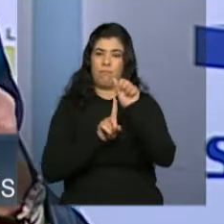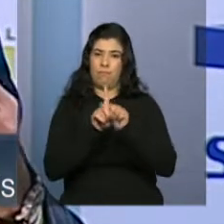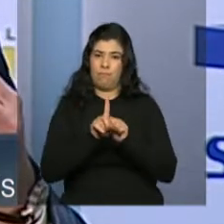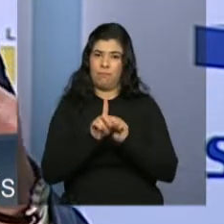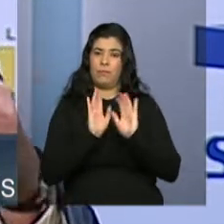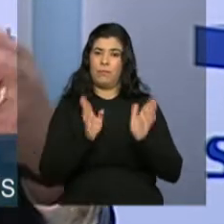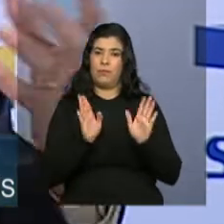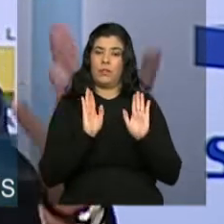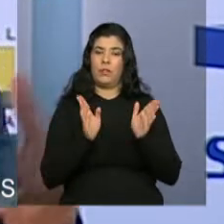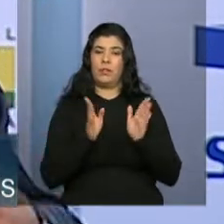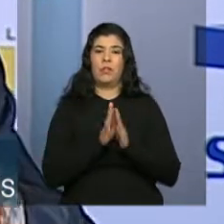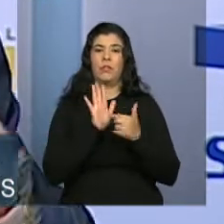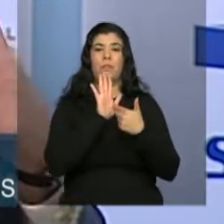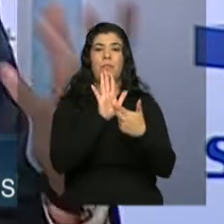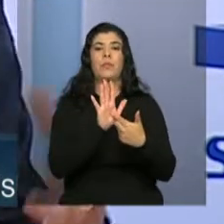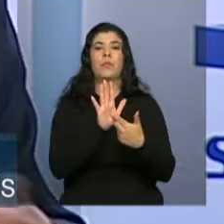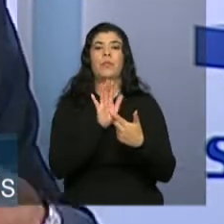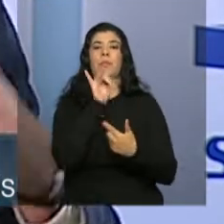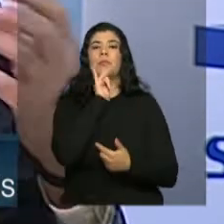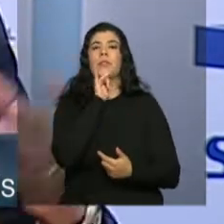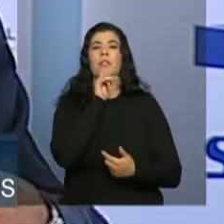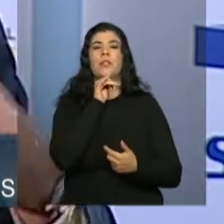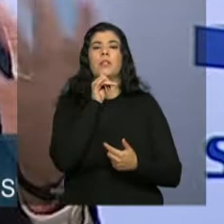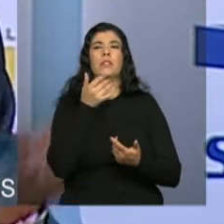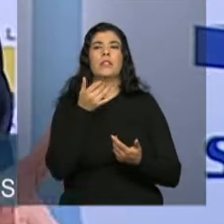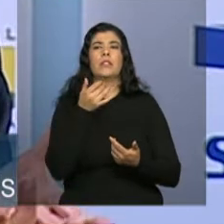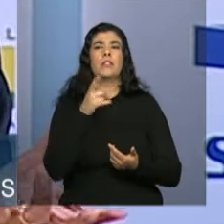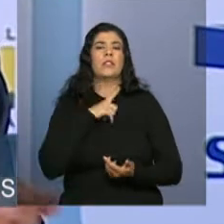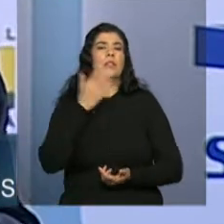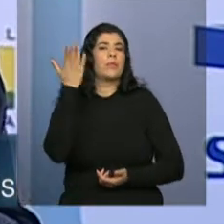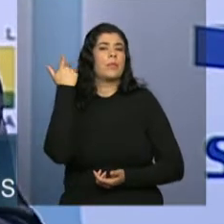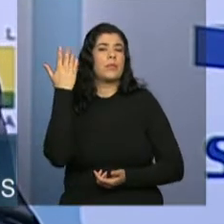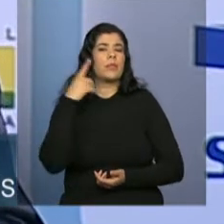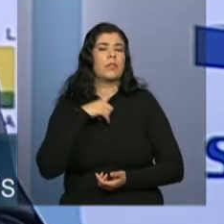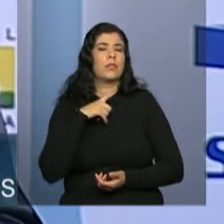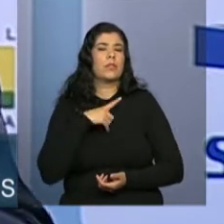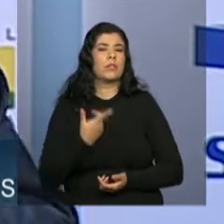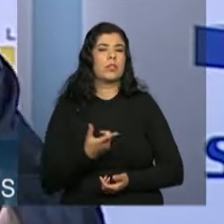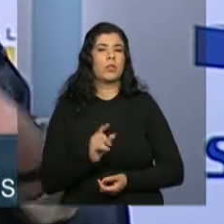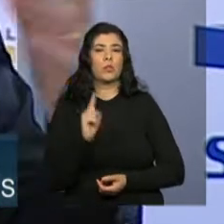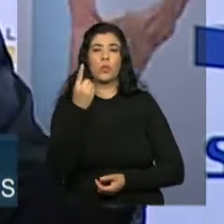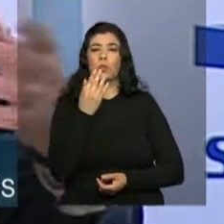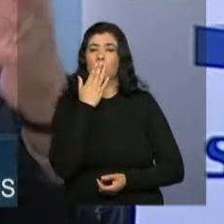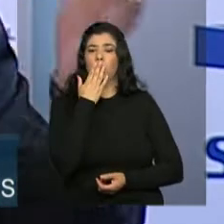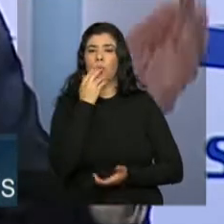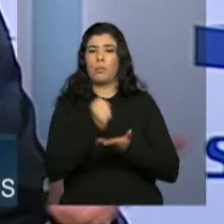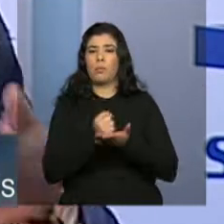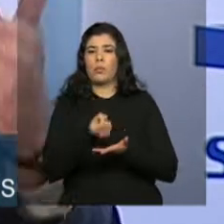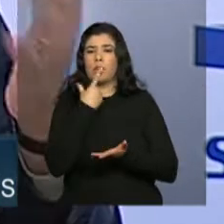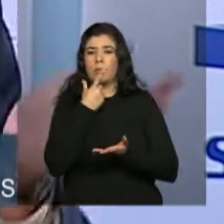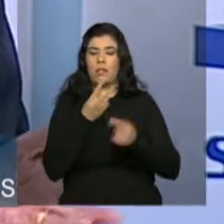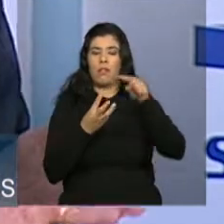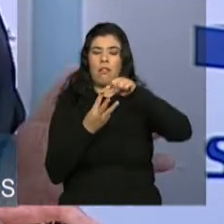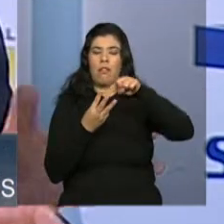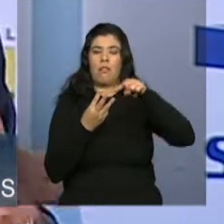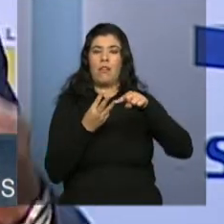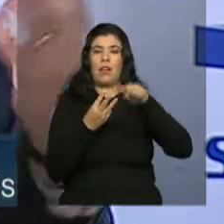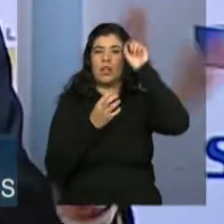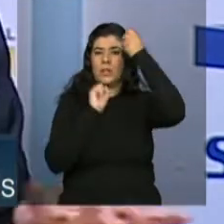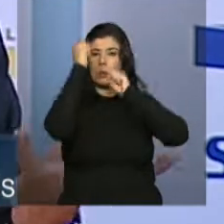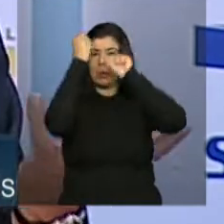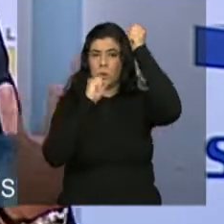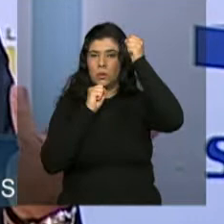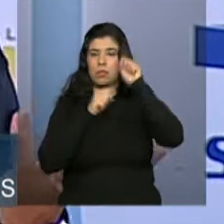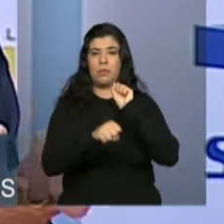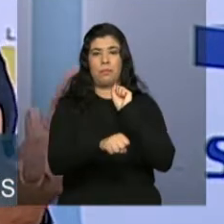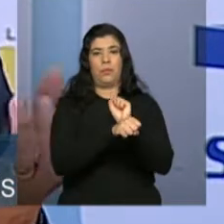no mercado que indiquem que tá vendo sem tinha um determinado medicamento que tinha três produtores dois pararam